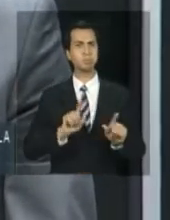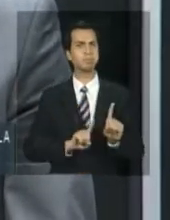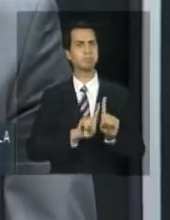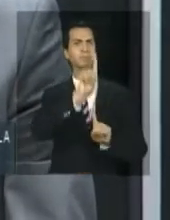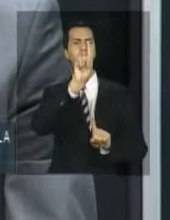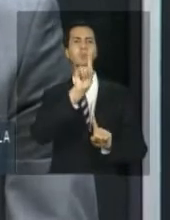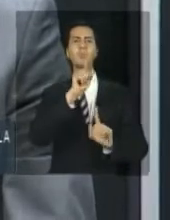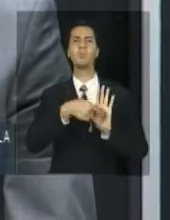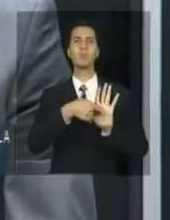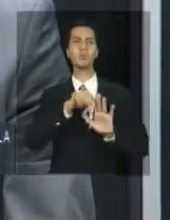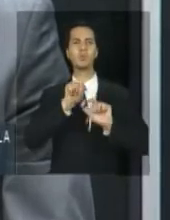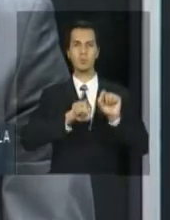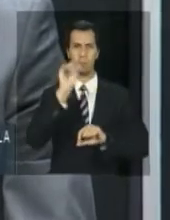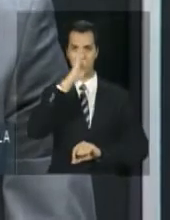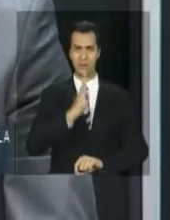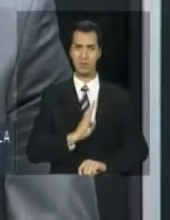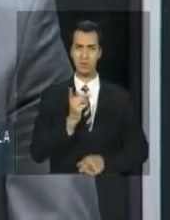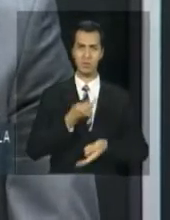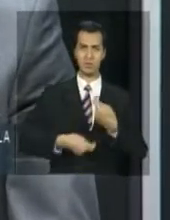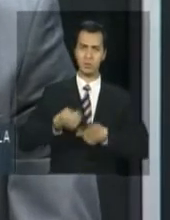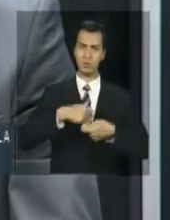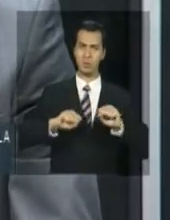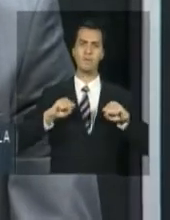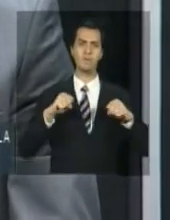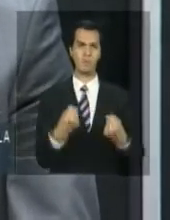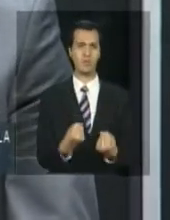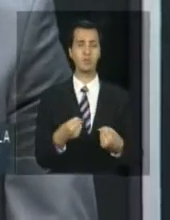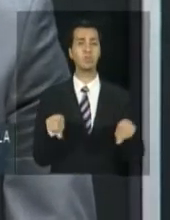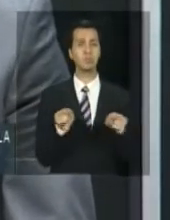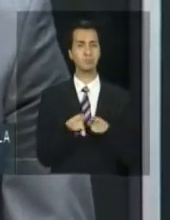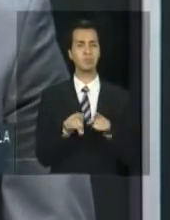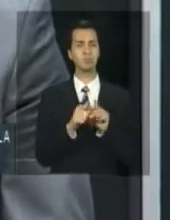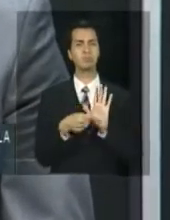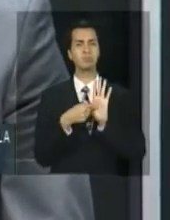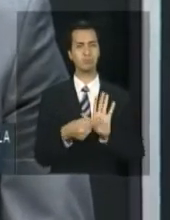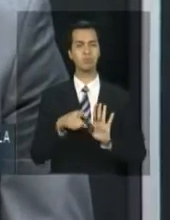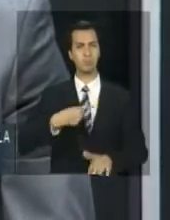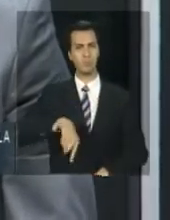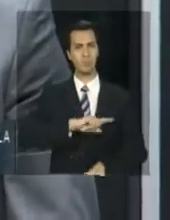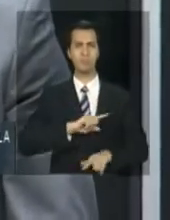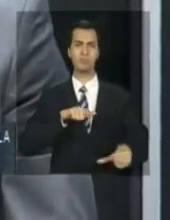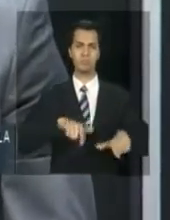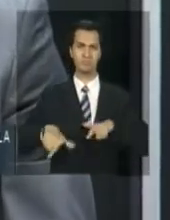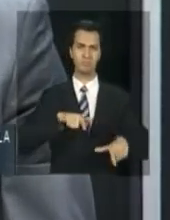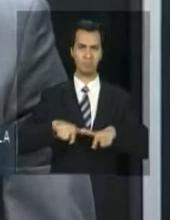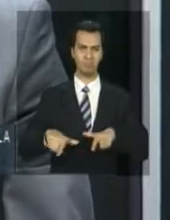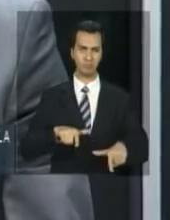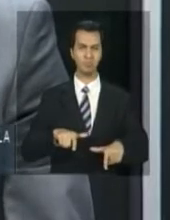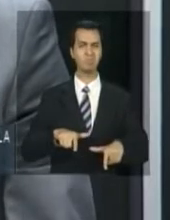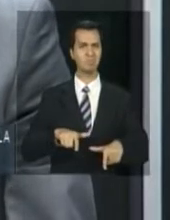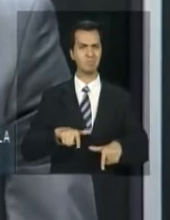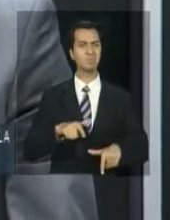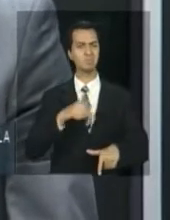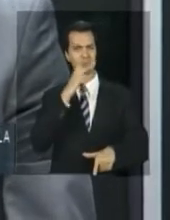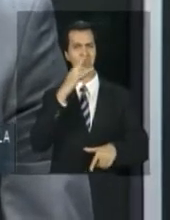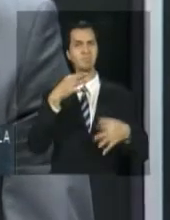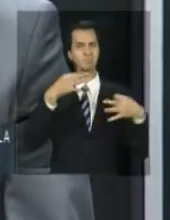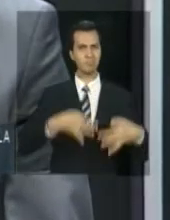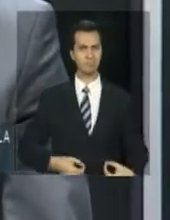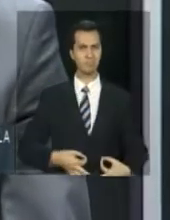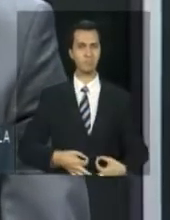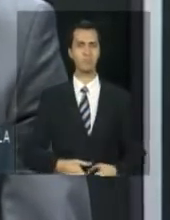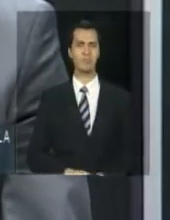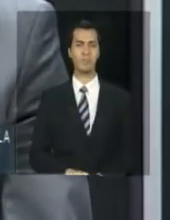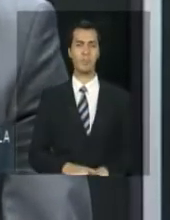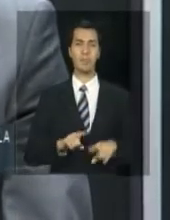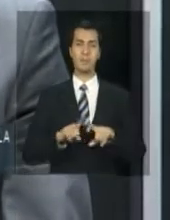da solidez de nossa economia e referendam um acerto de nossas ações no ano que passou. Mas hoje